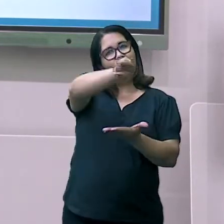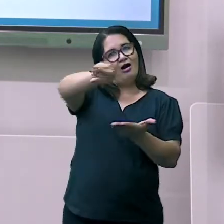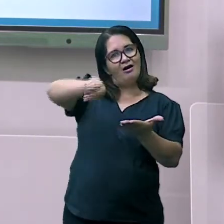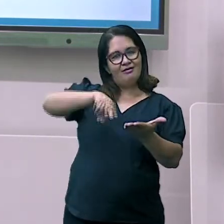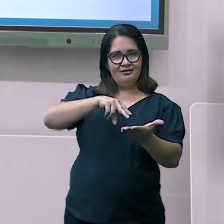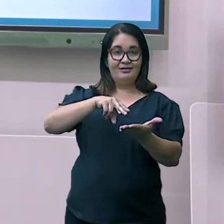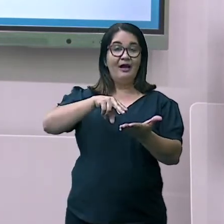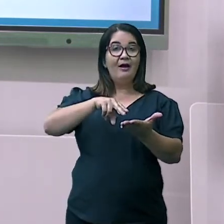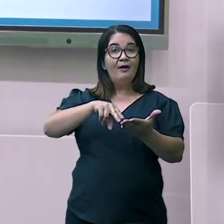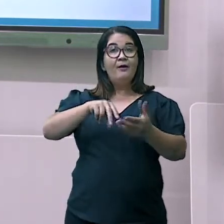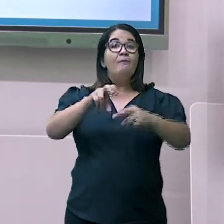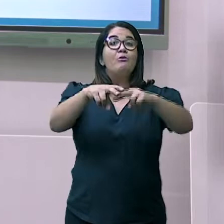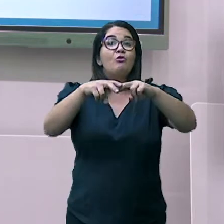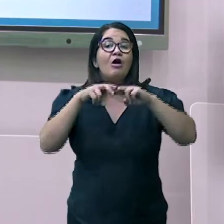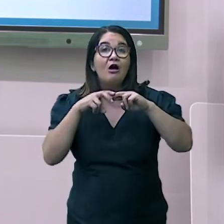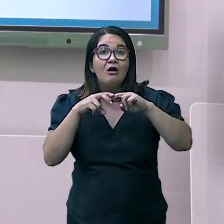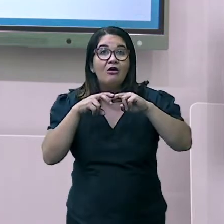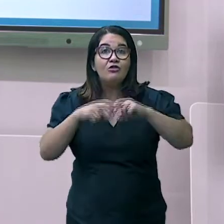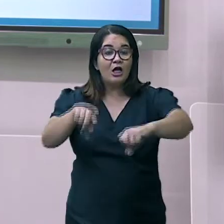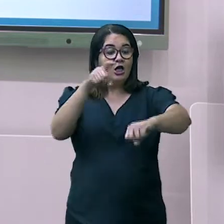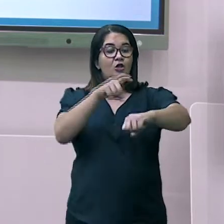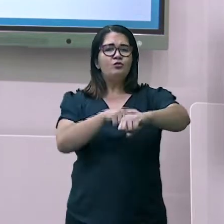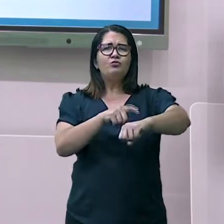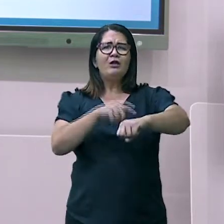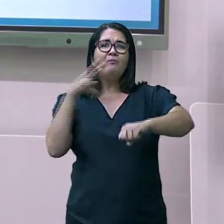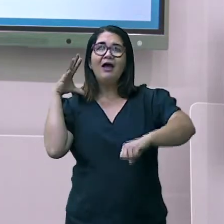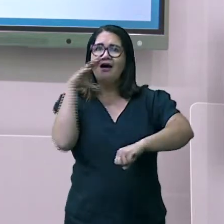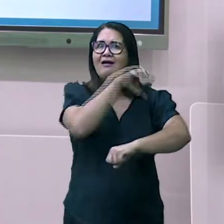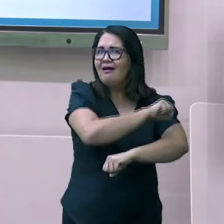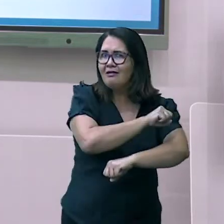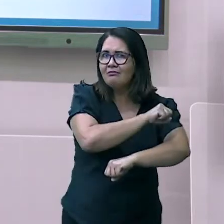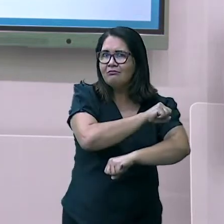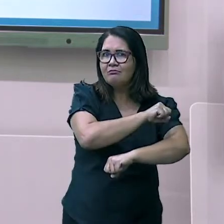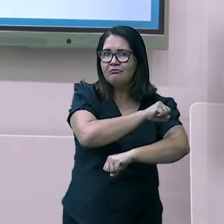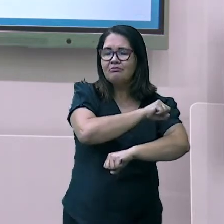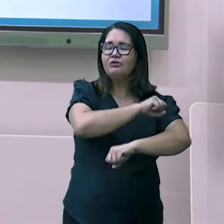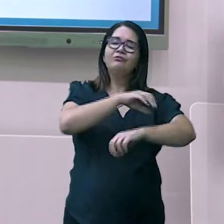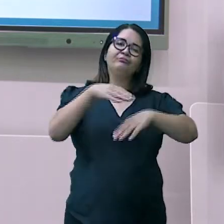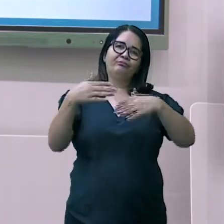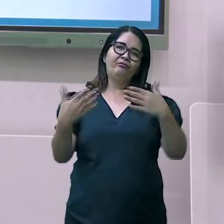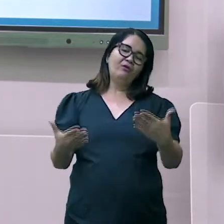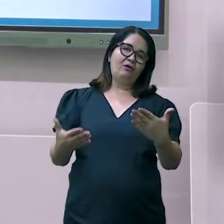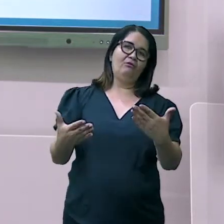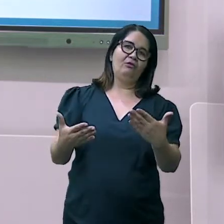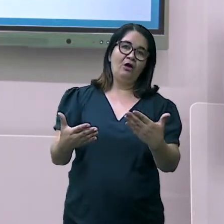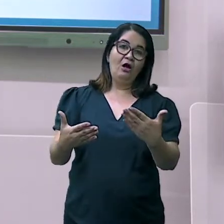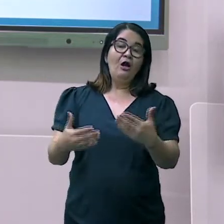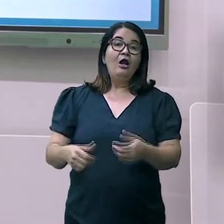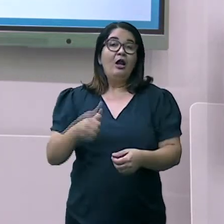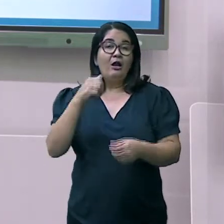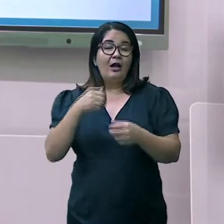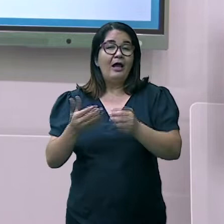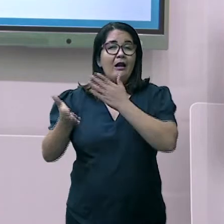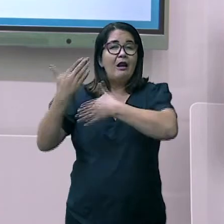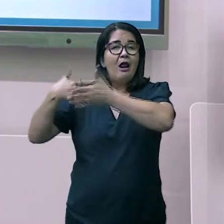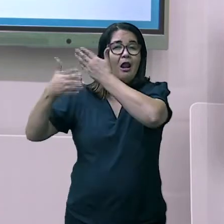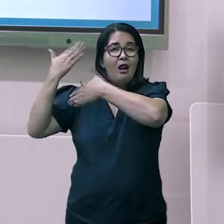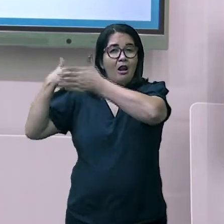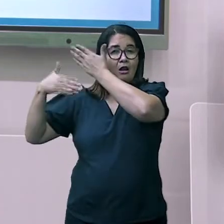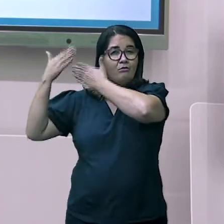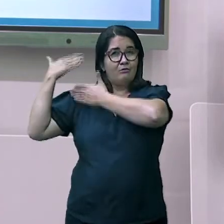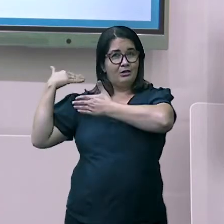tempo que ele leva na confecção dessa roupa é muito maior, tornando assim aquele